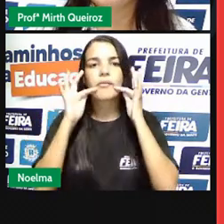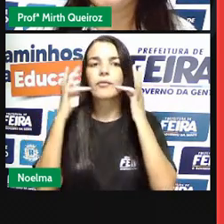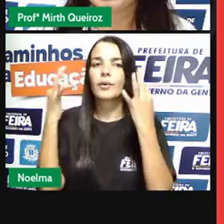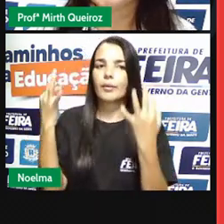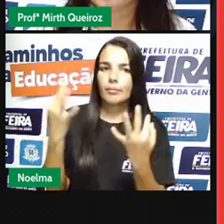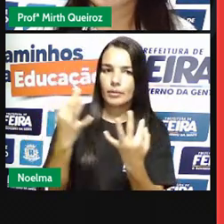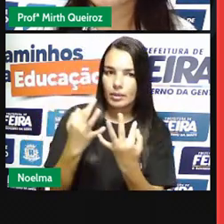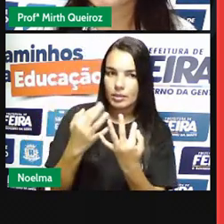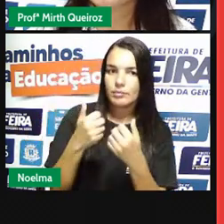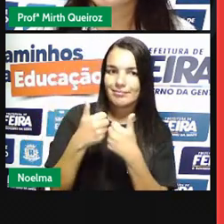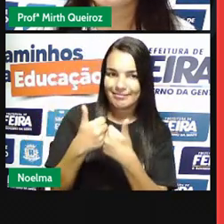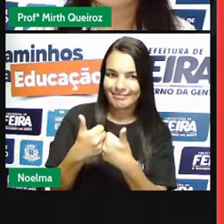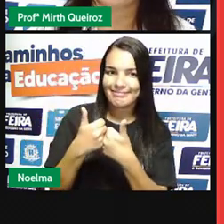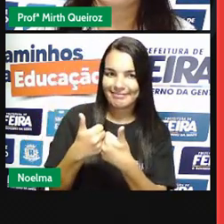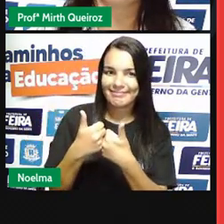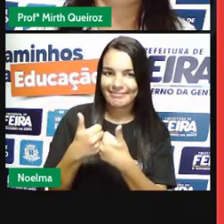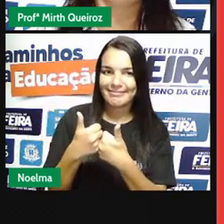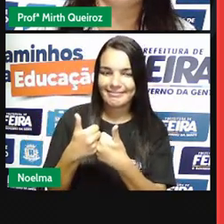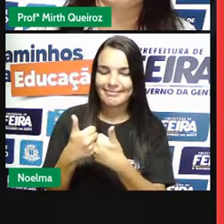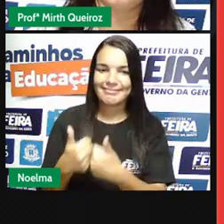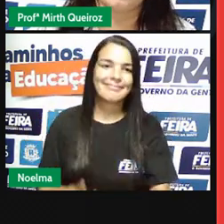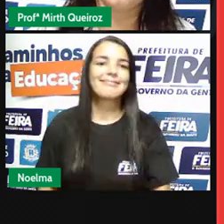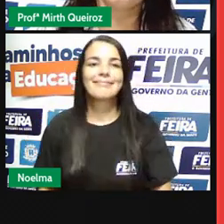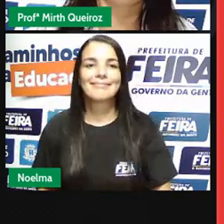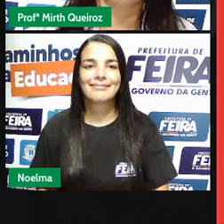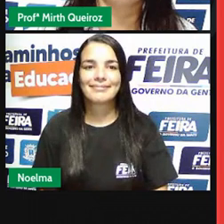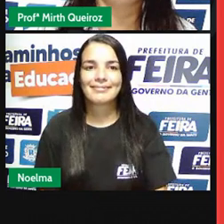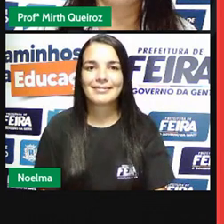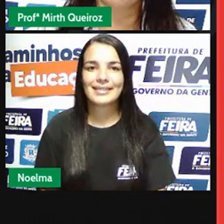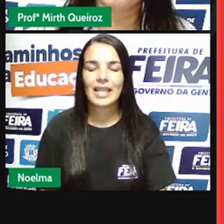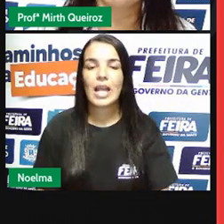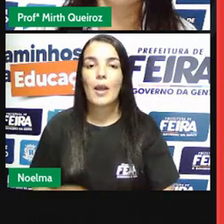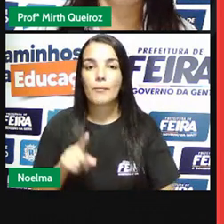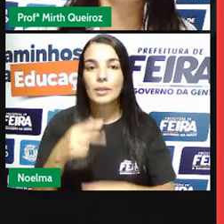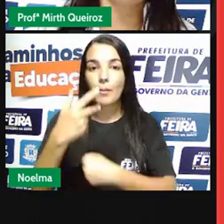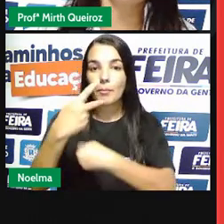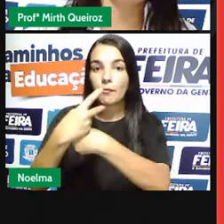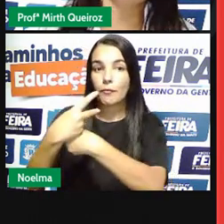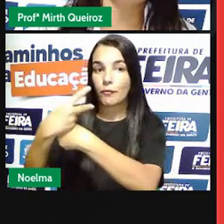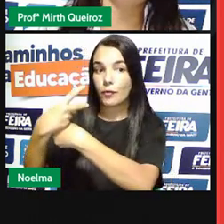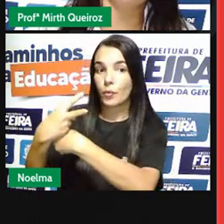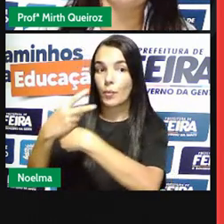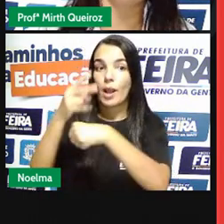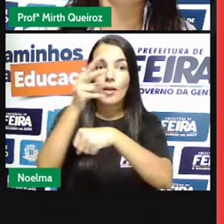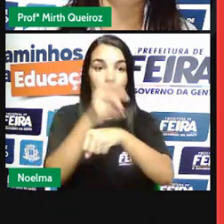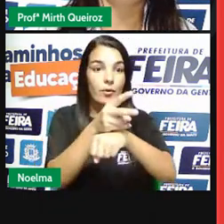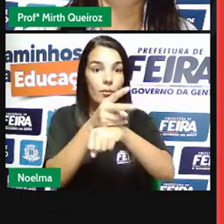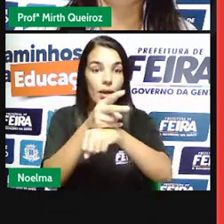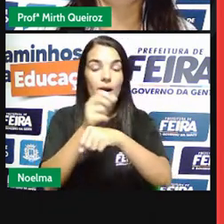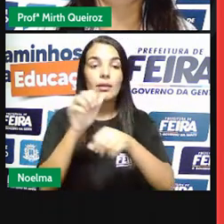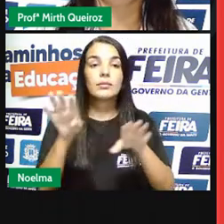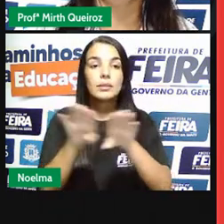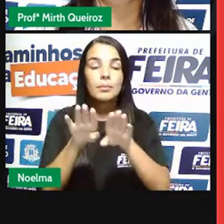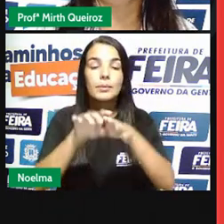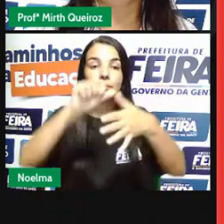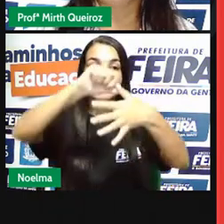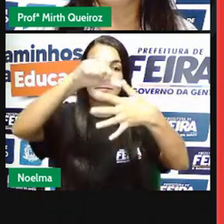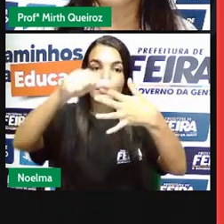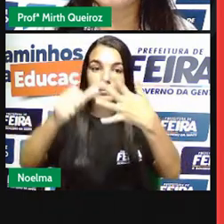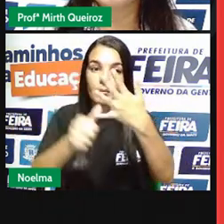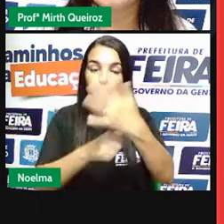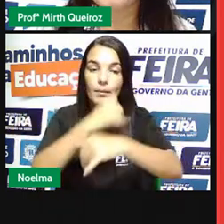seus familiares algumas pessoas aí da família de você está vocês vão Silmar postar nas redes sociais e